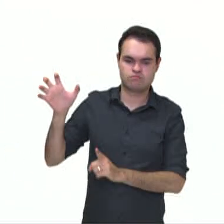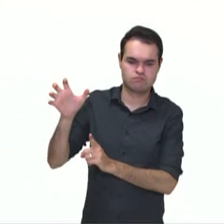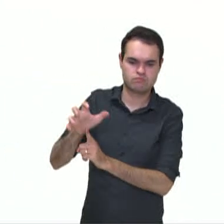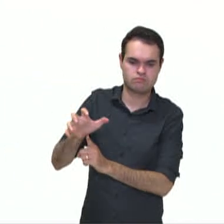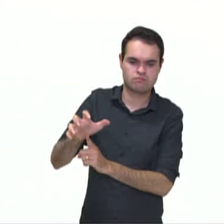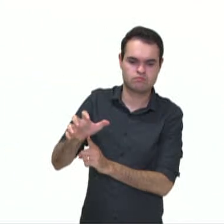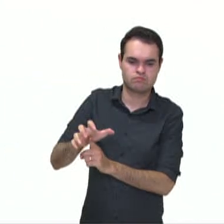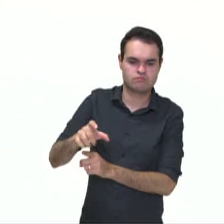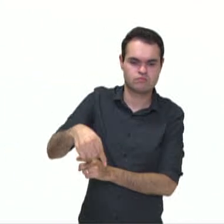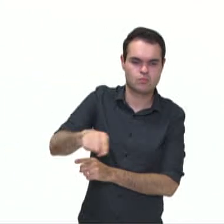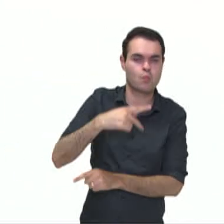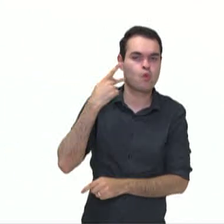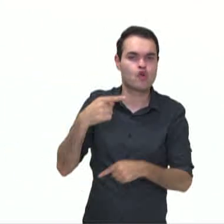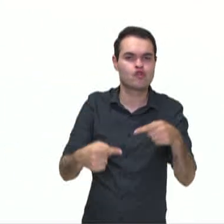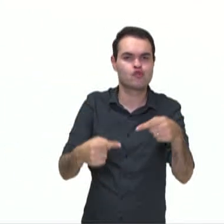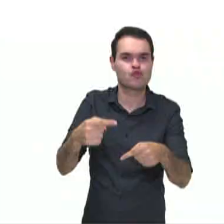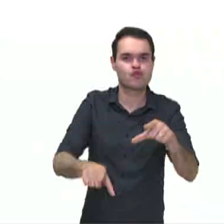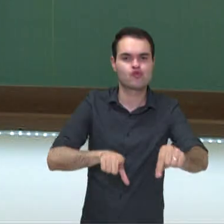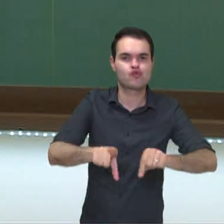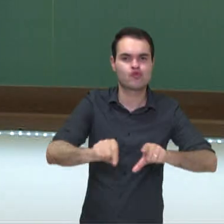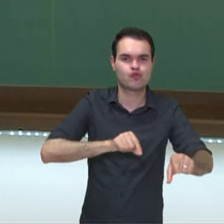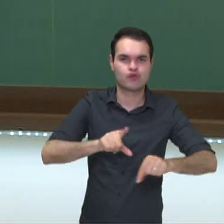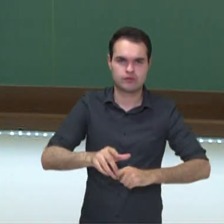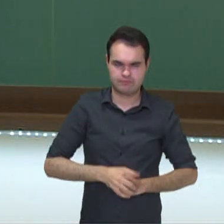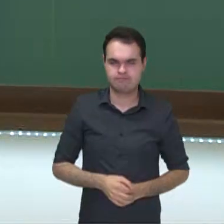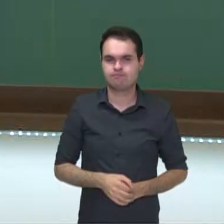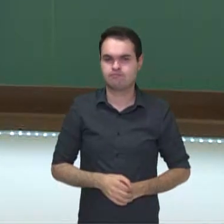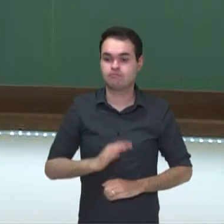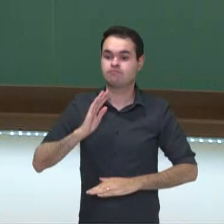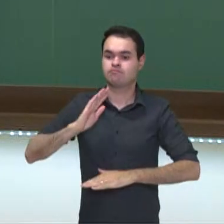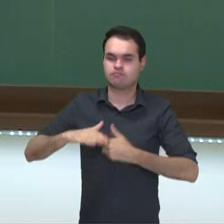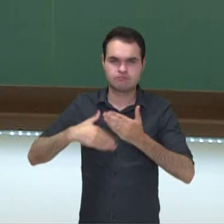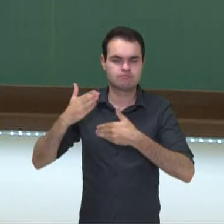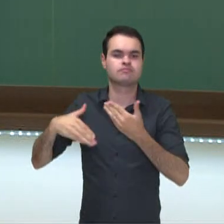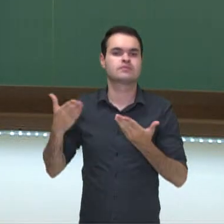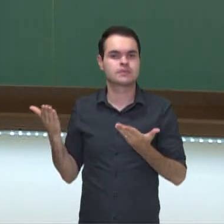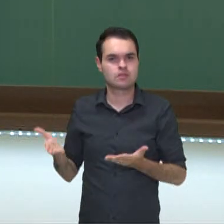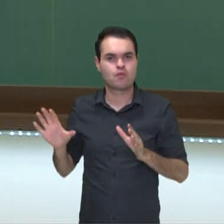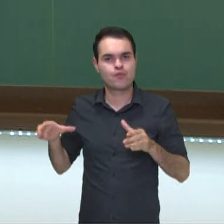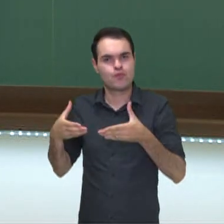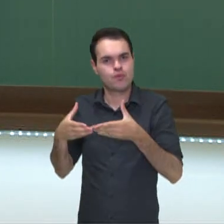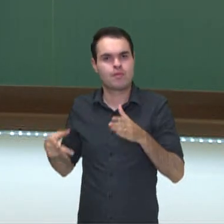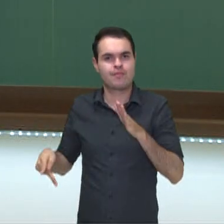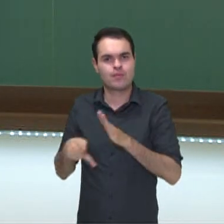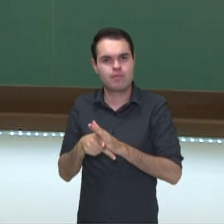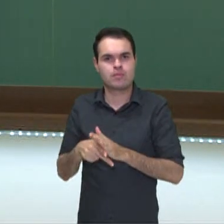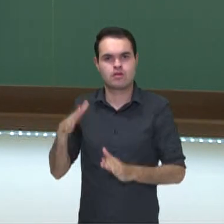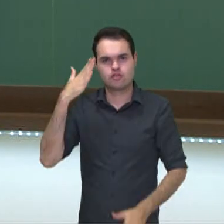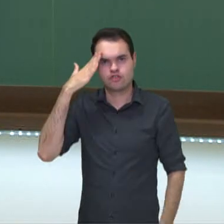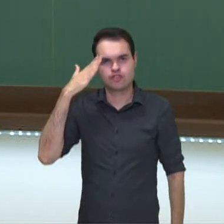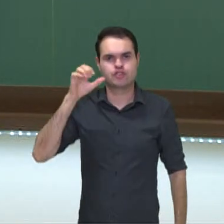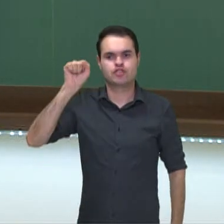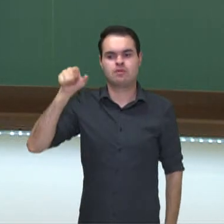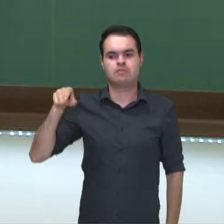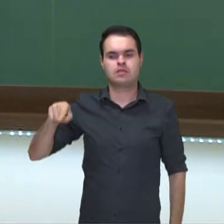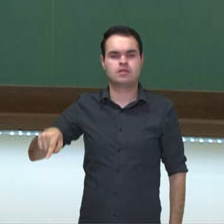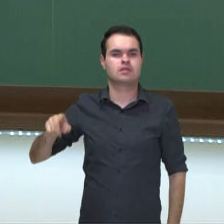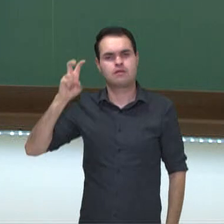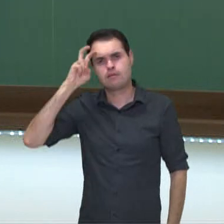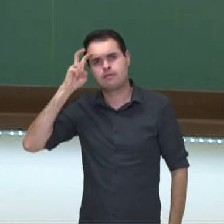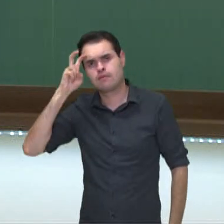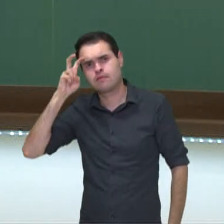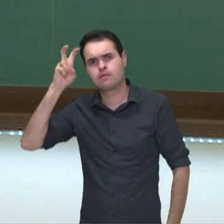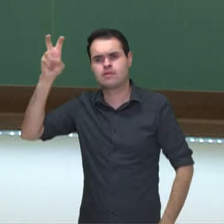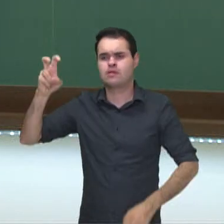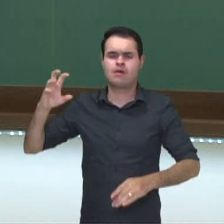nas decisões políticas. E daí que se desenvolveram, um grupo de sábios dessa época